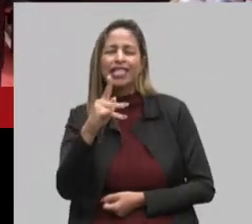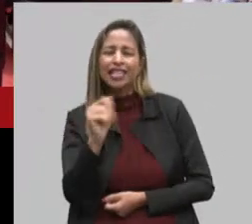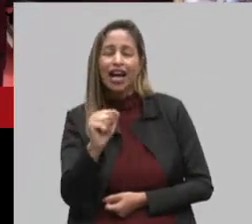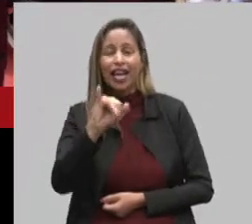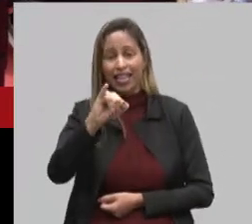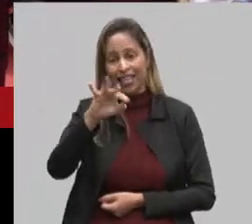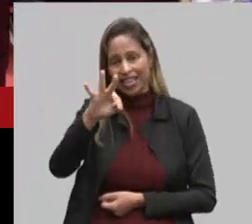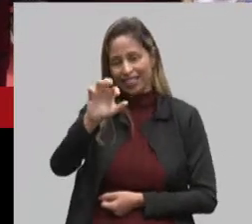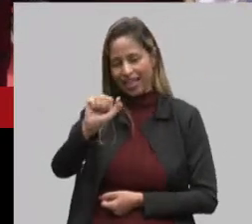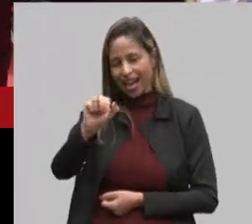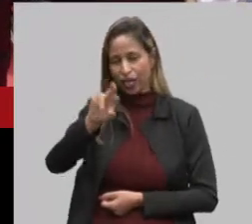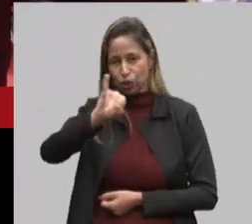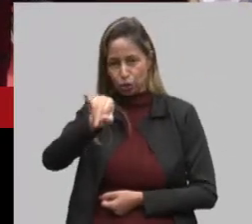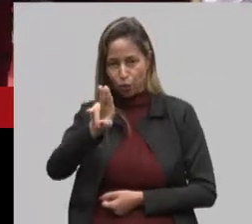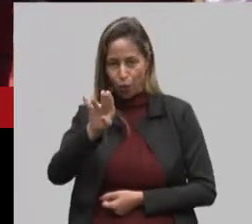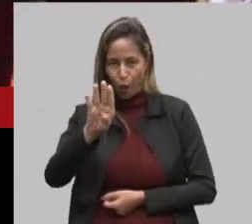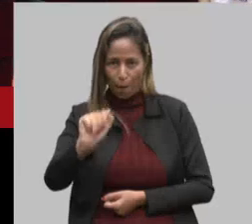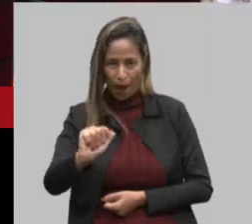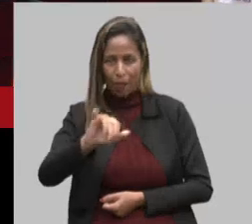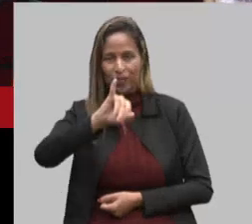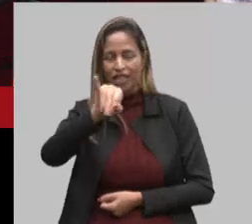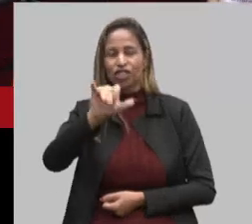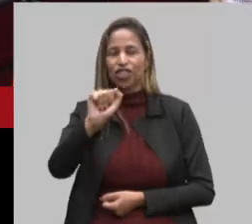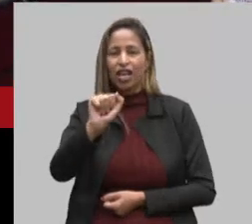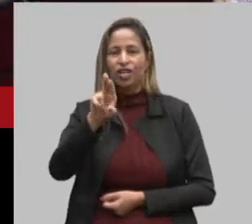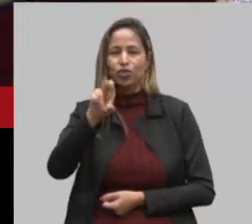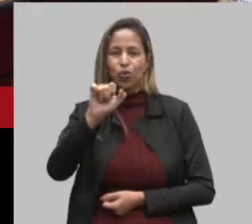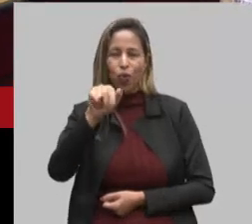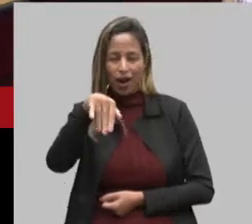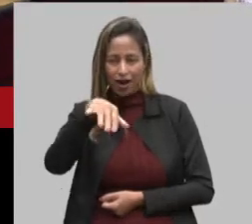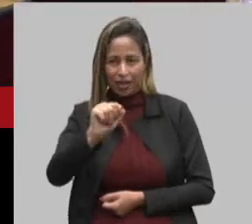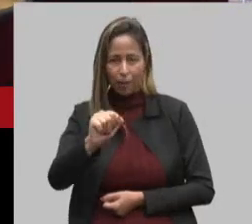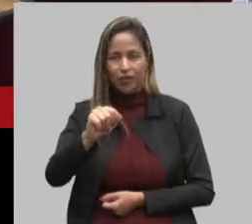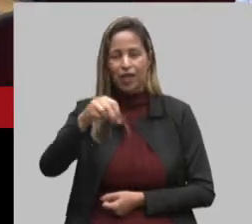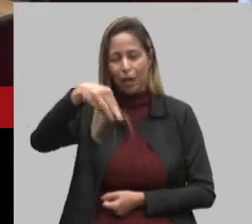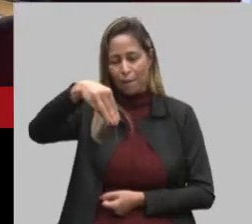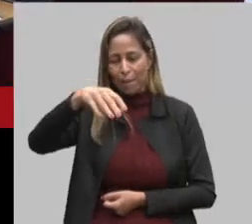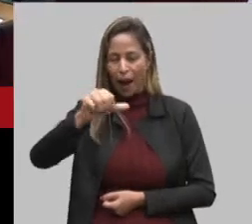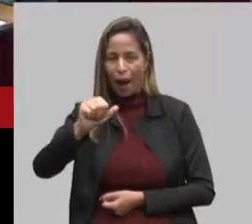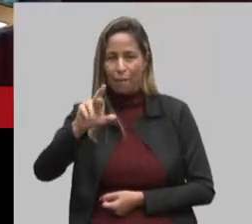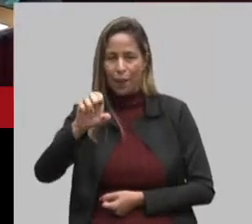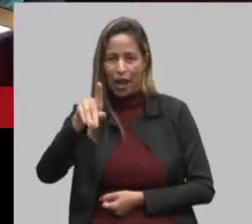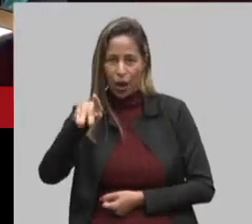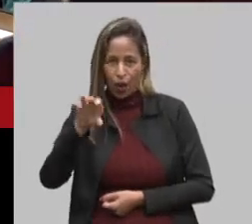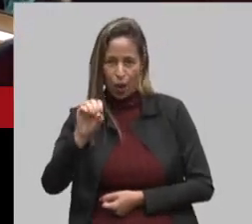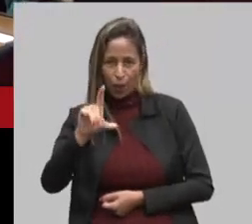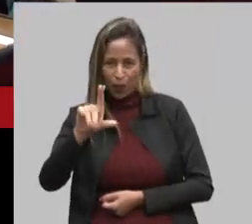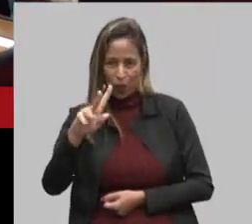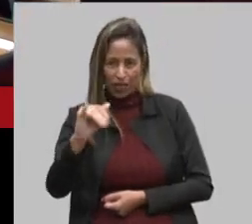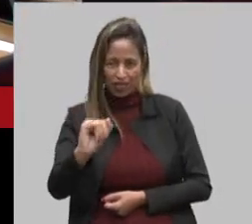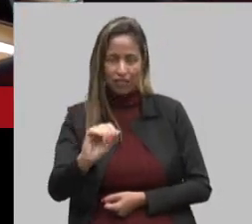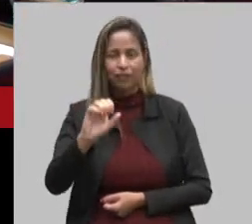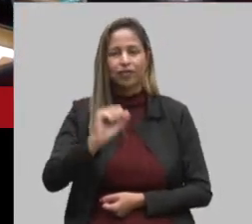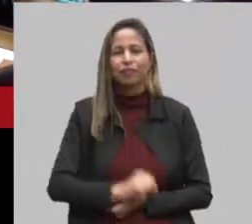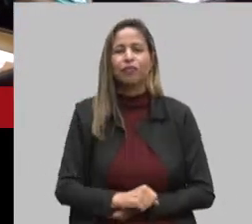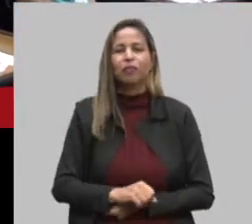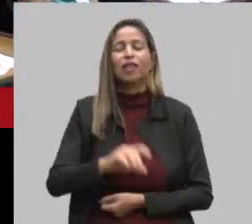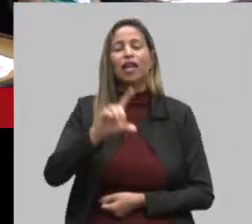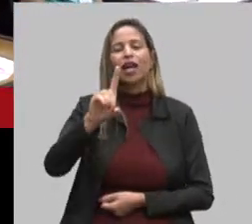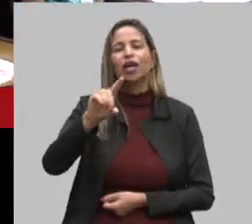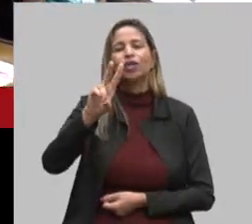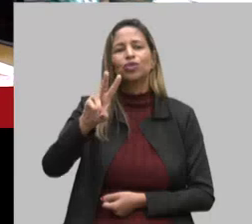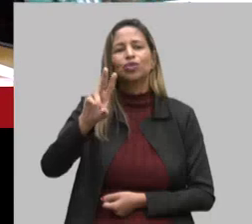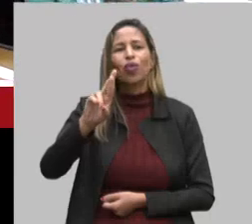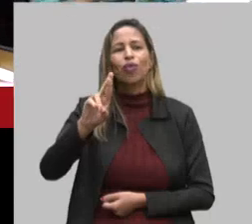Itanhandu Jesuânia Marmelópolis Olímpio Noronha Pouso Alto turvolândia e Venceslau